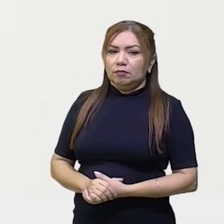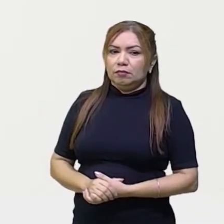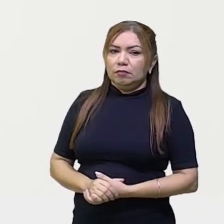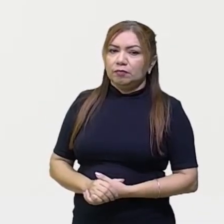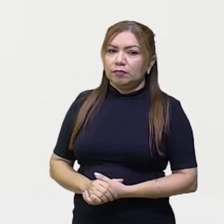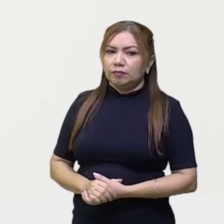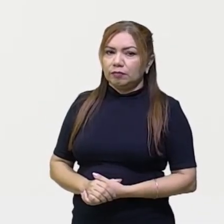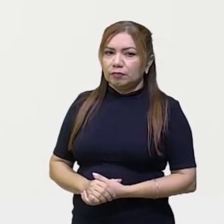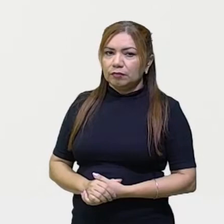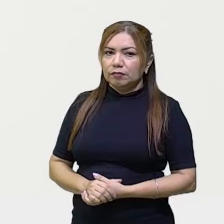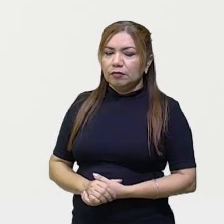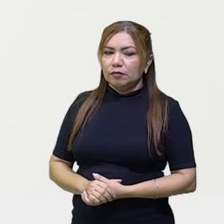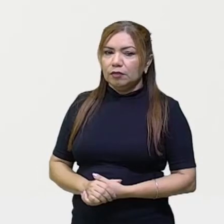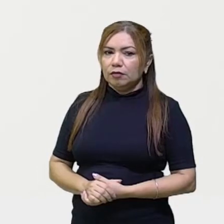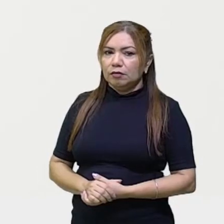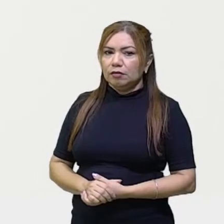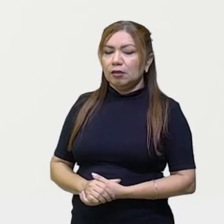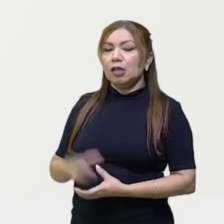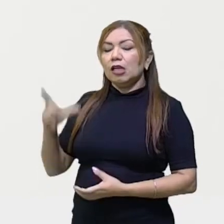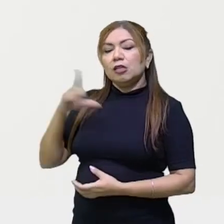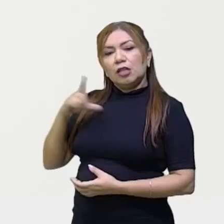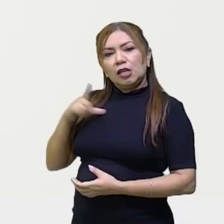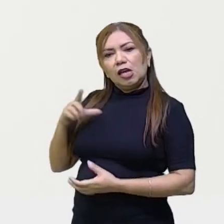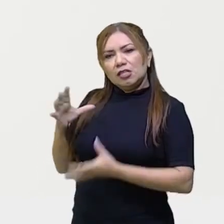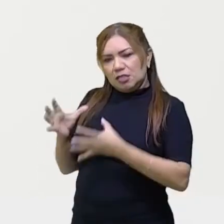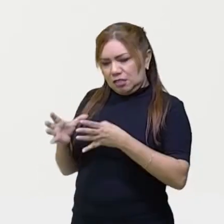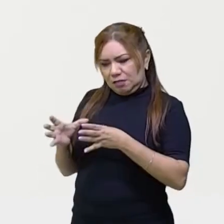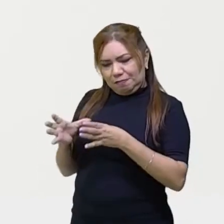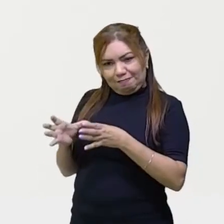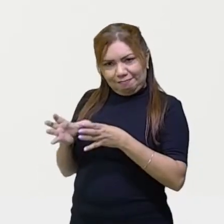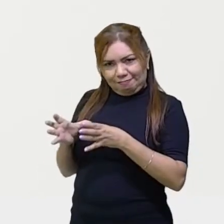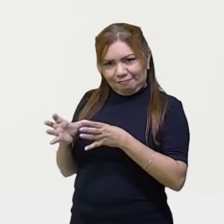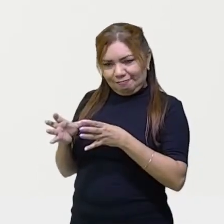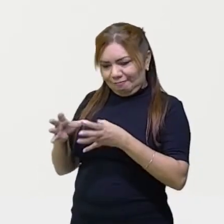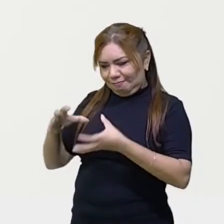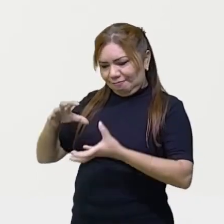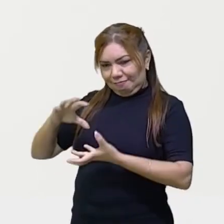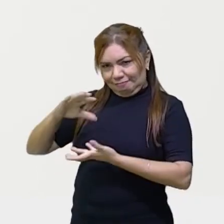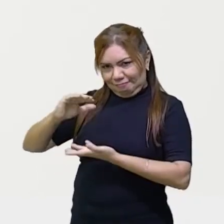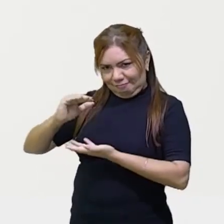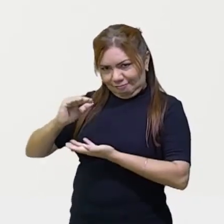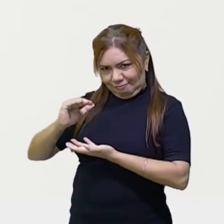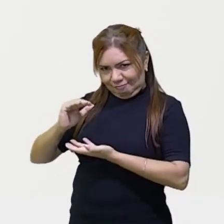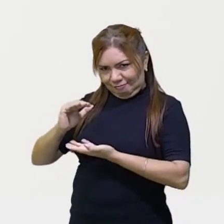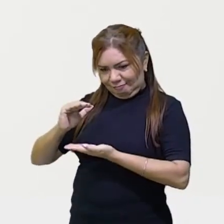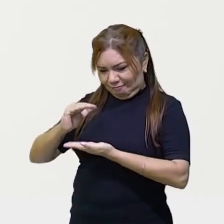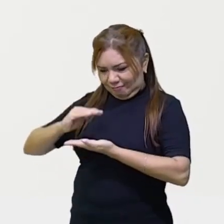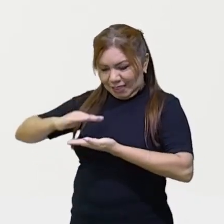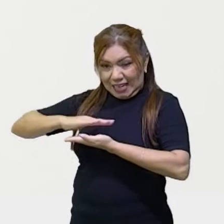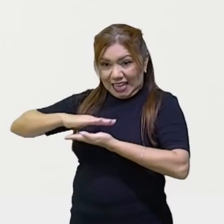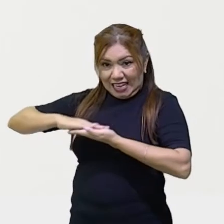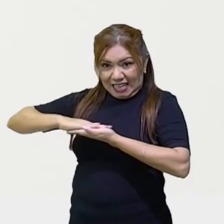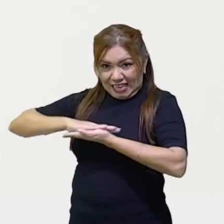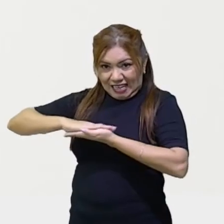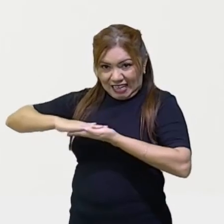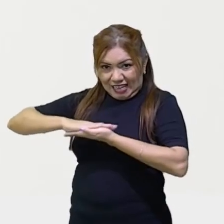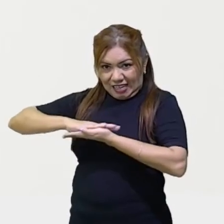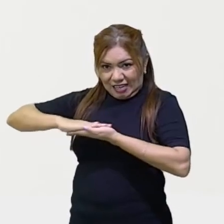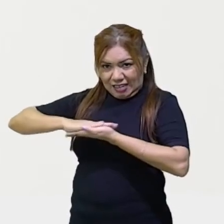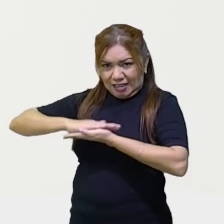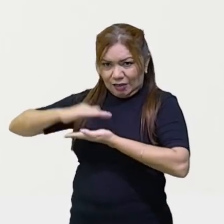e continua daqui nós temos nas nossas formas geométricas espaciais os